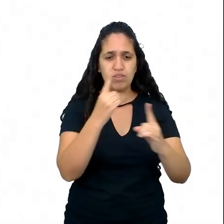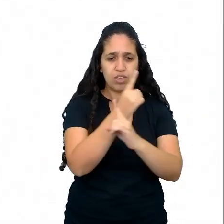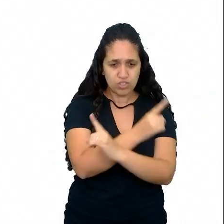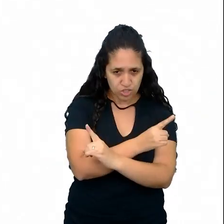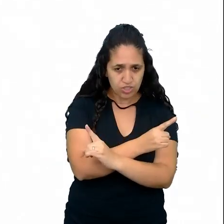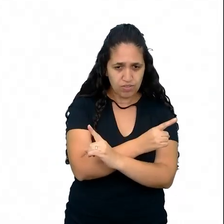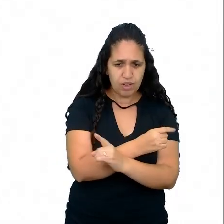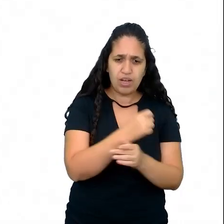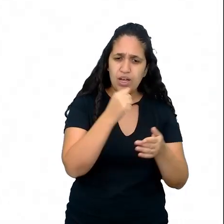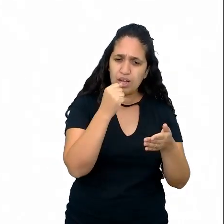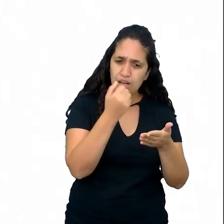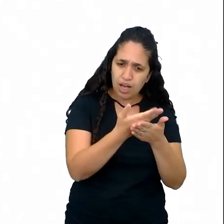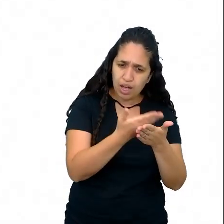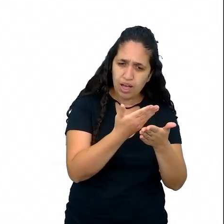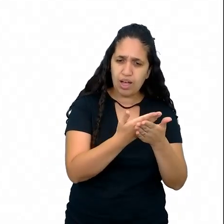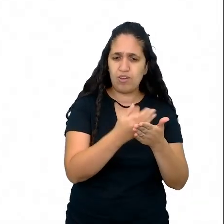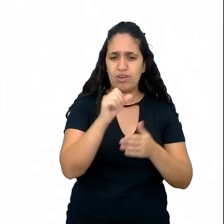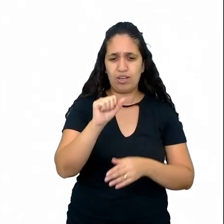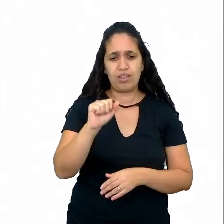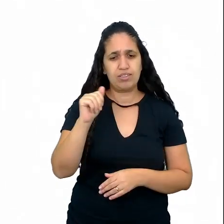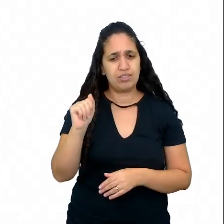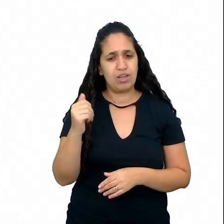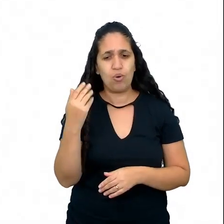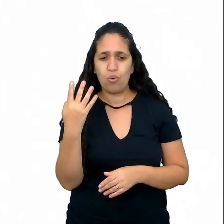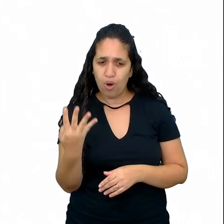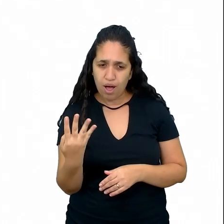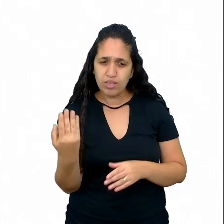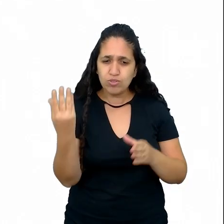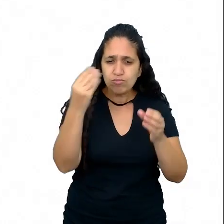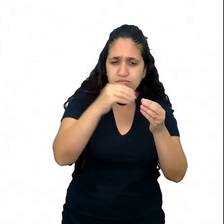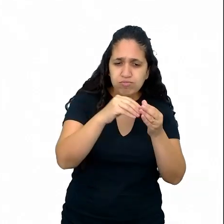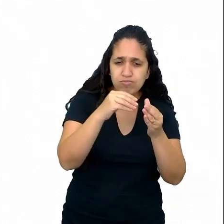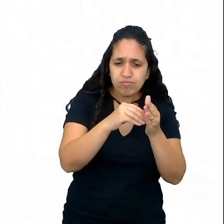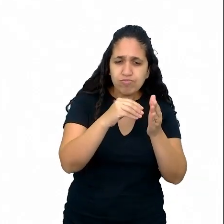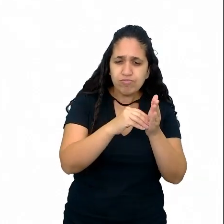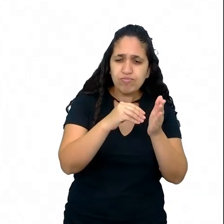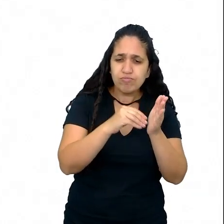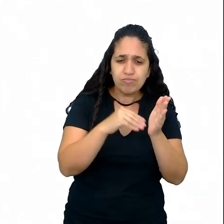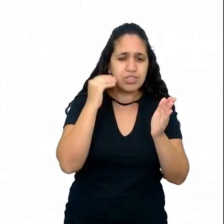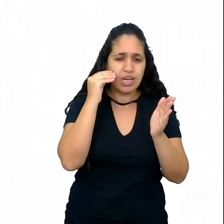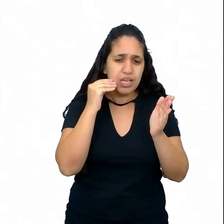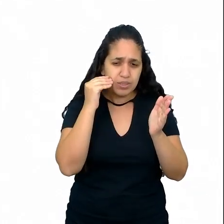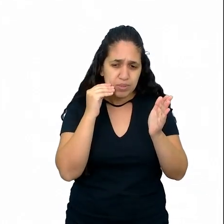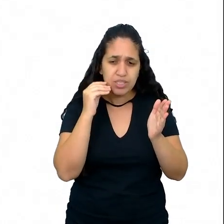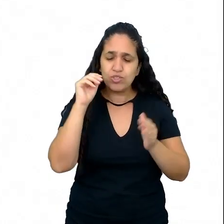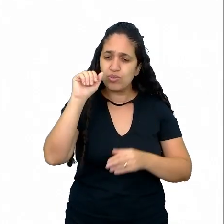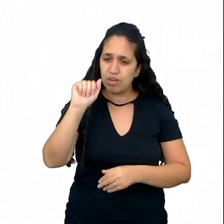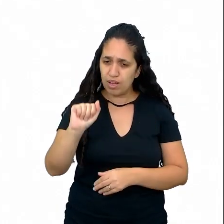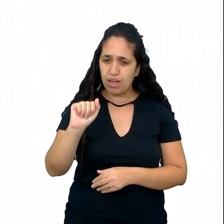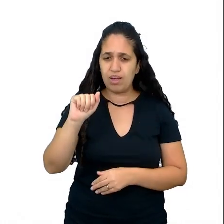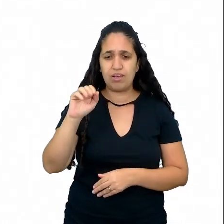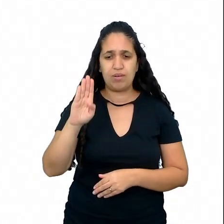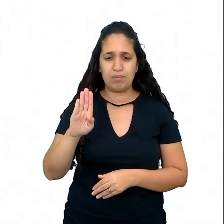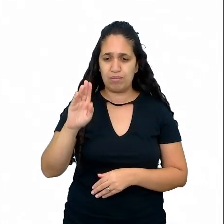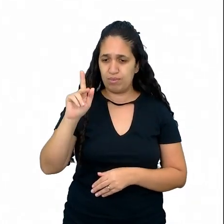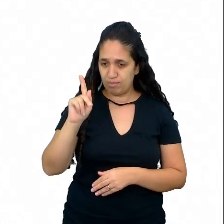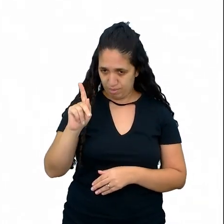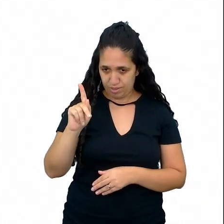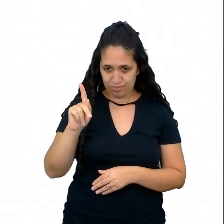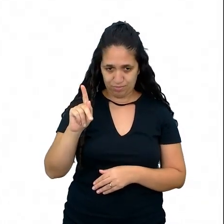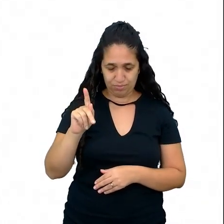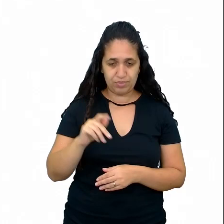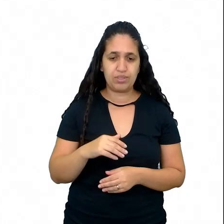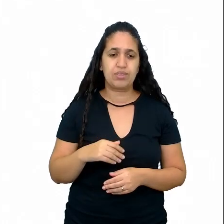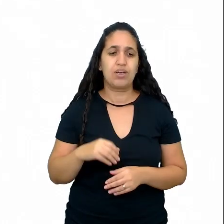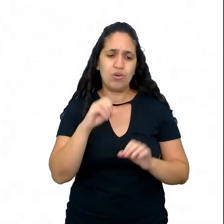as mini-lições contidas nas experiências da nossa abordagem, do nosso ensino, né, baseado em projetos. Então, quando a